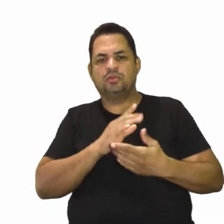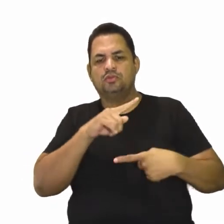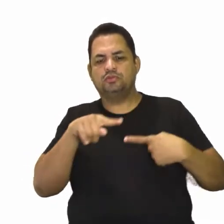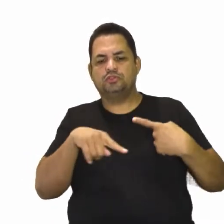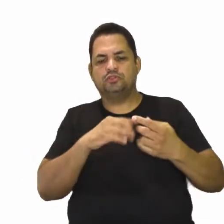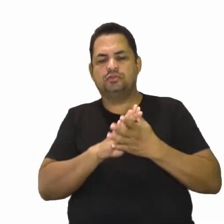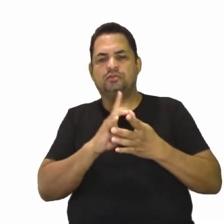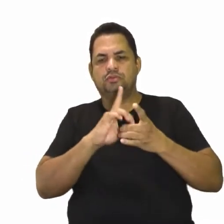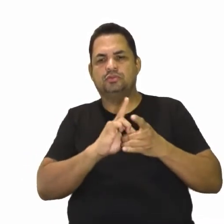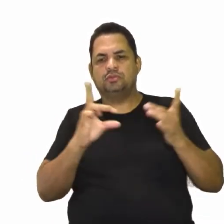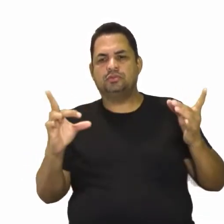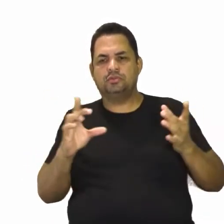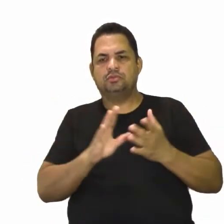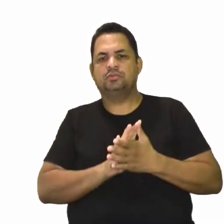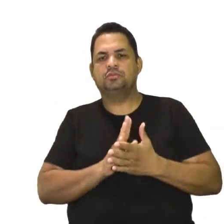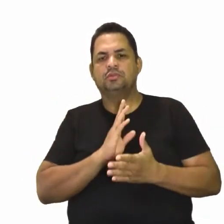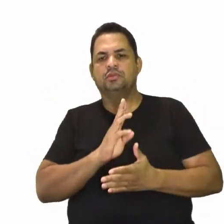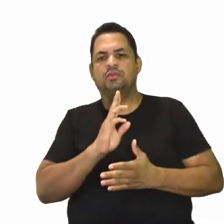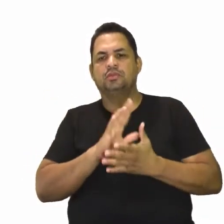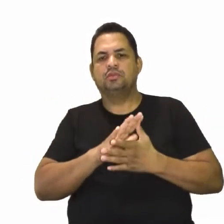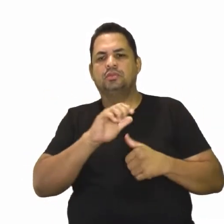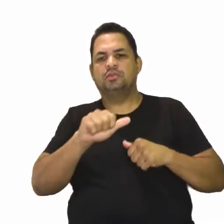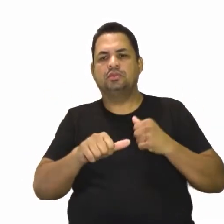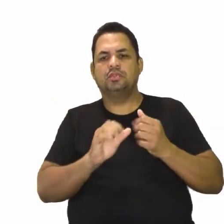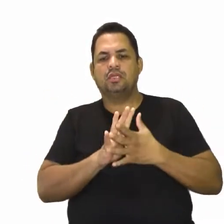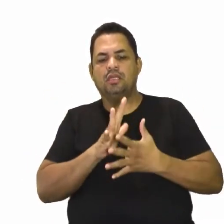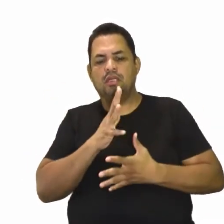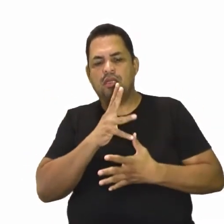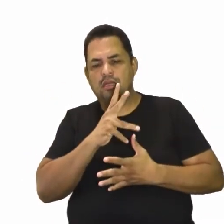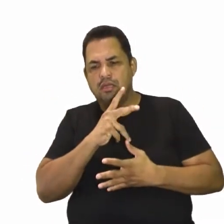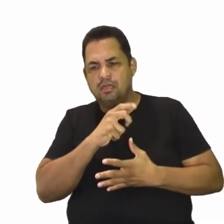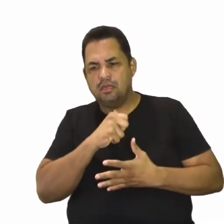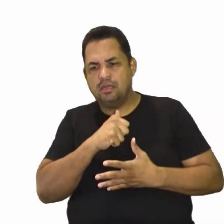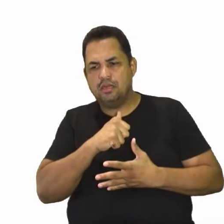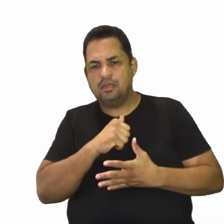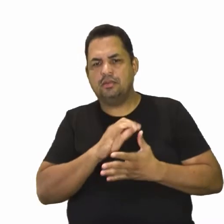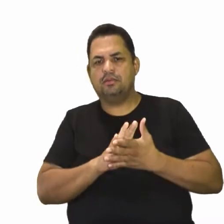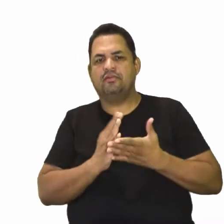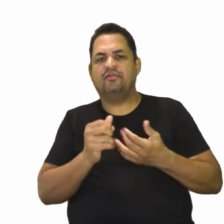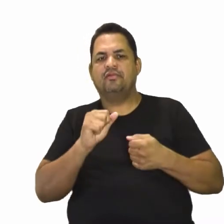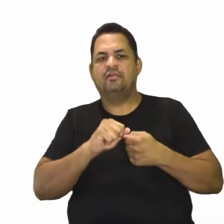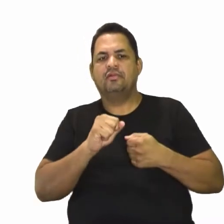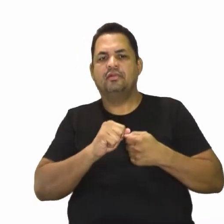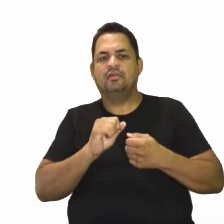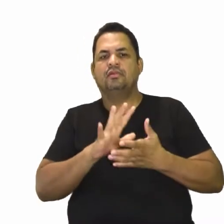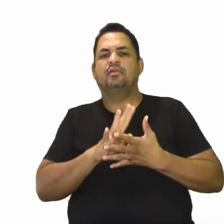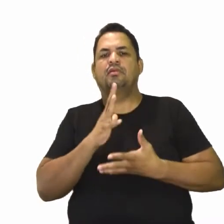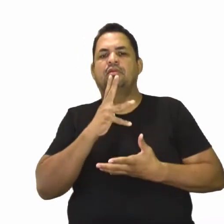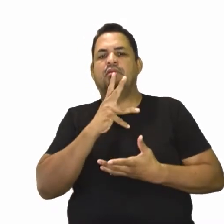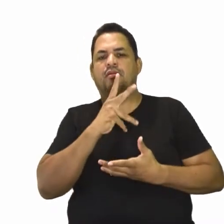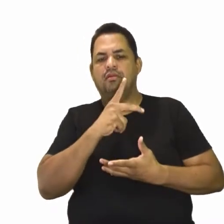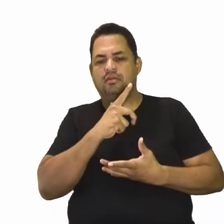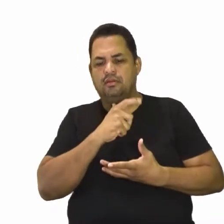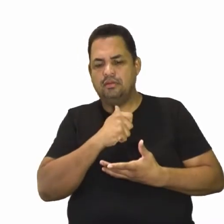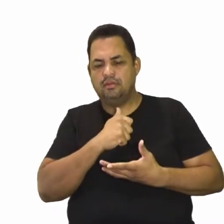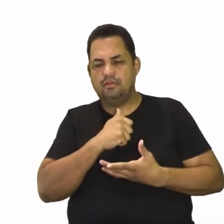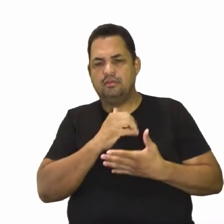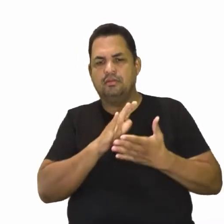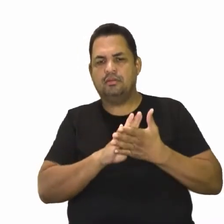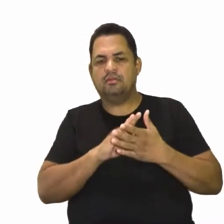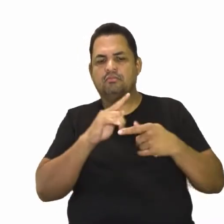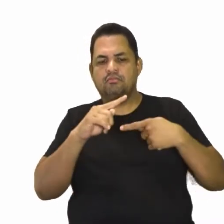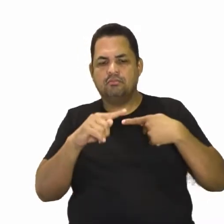democracia. Processo de transição, de forma lenta. Geisel dizia, vamos fazer uma transição lenta